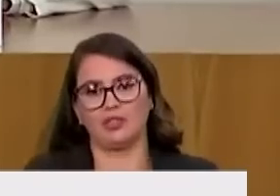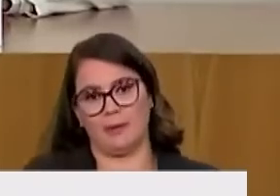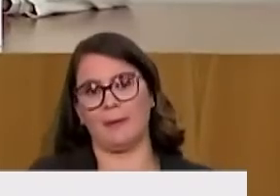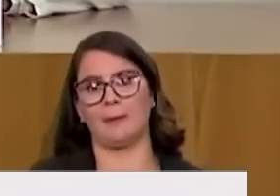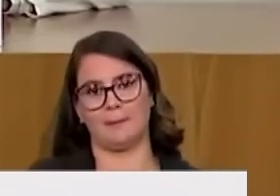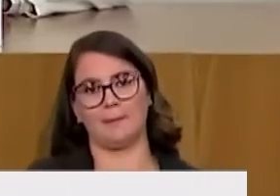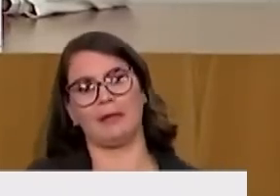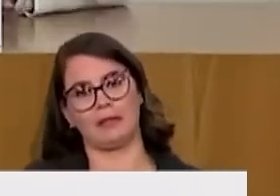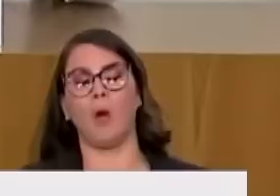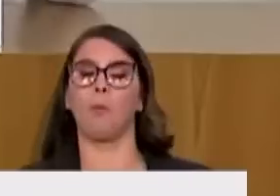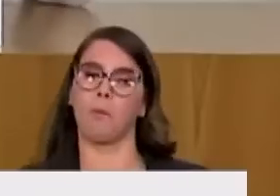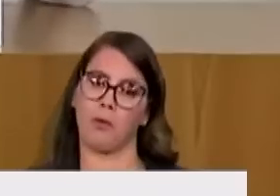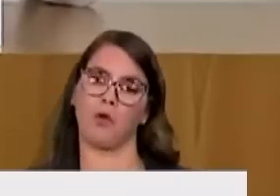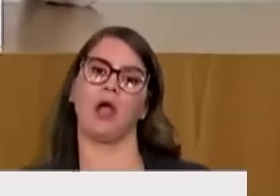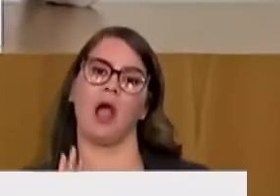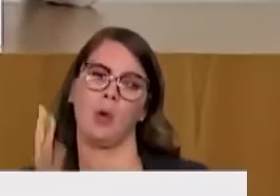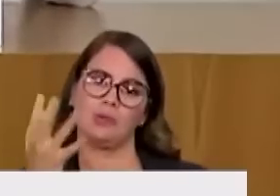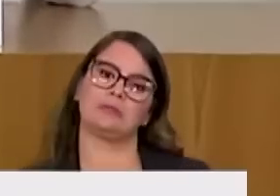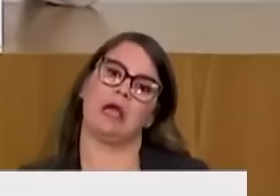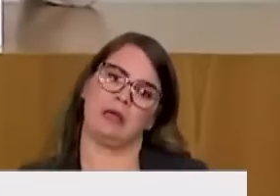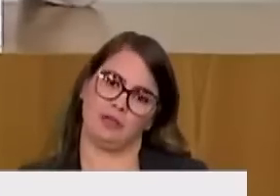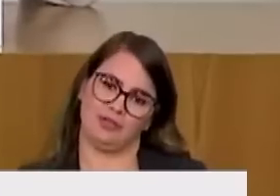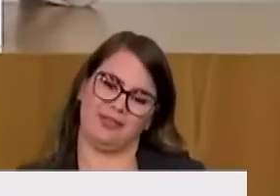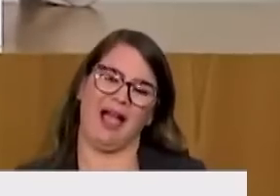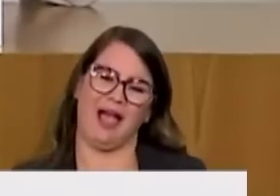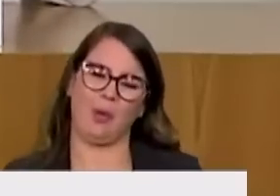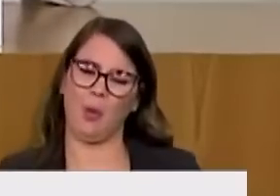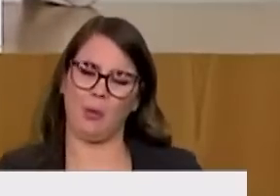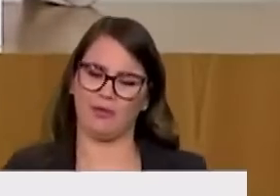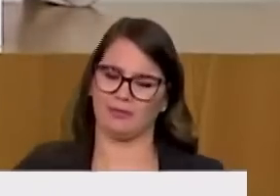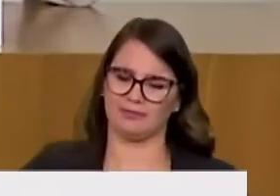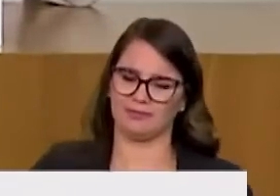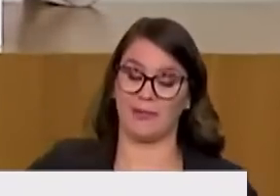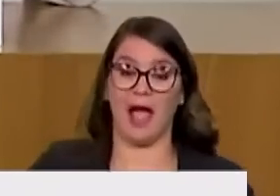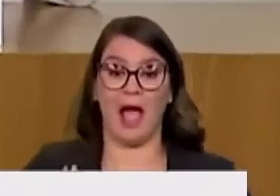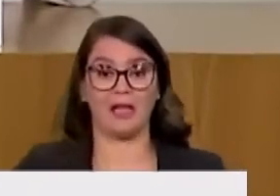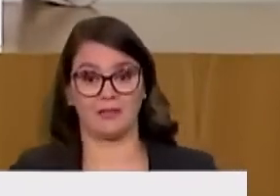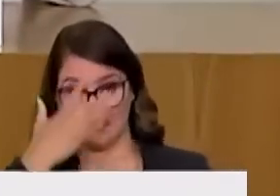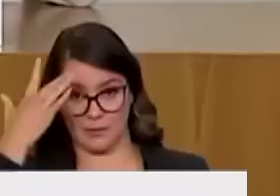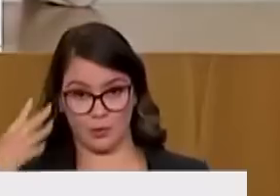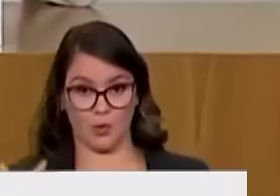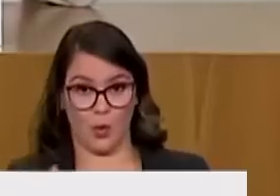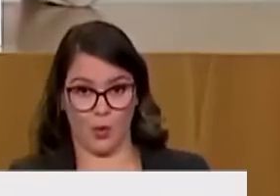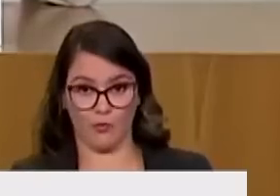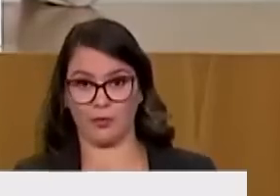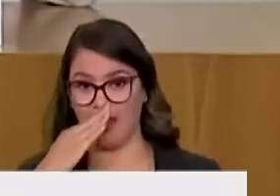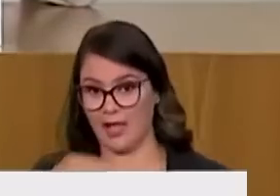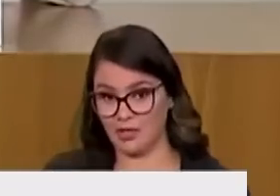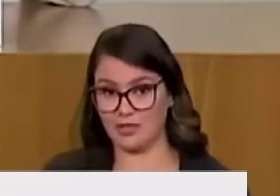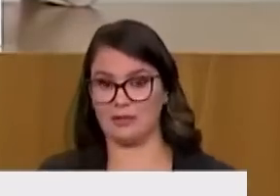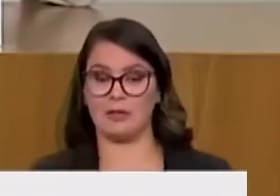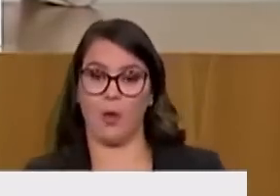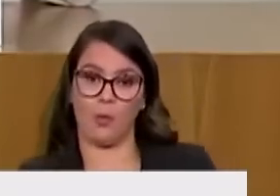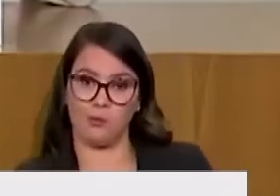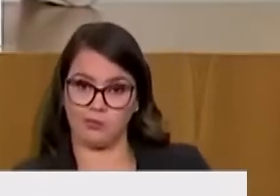podem desenvolver uma alergia e aí a rejeição. Muitas vezes as pessoas confundem a palavra rejeição com infecção.